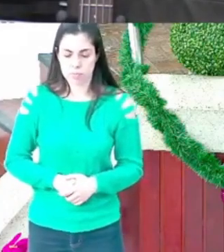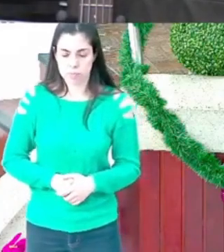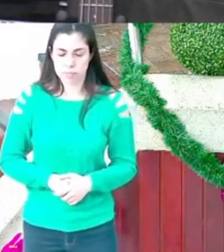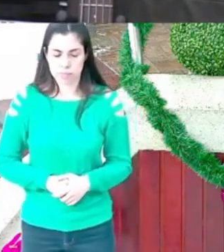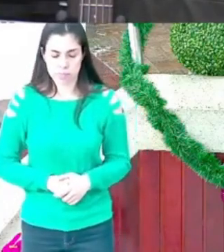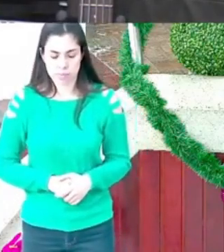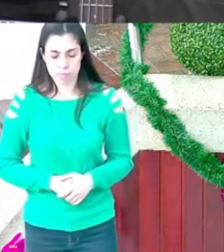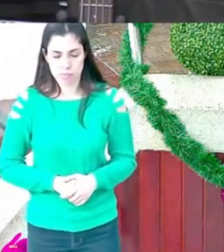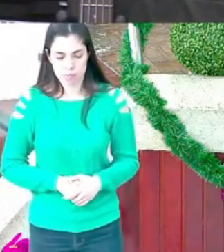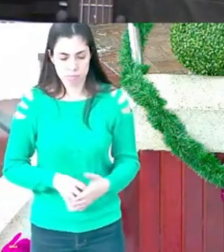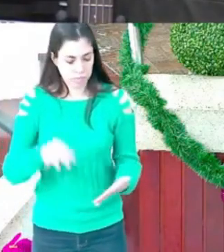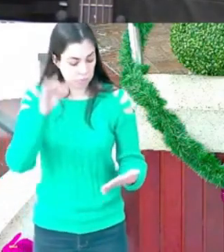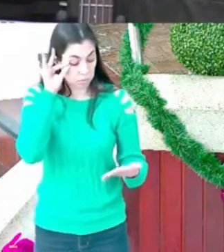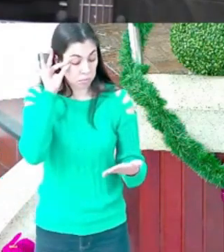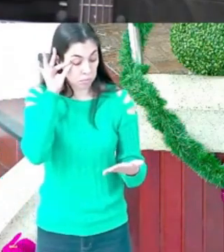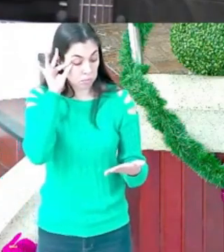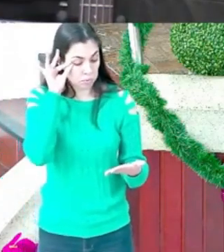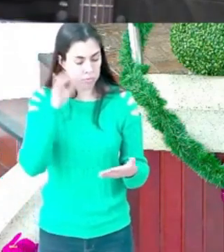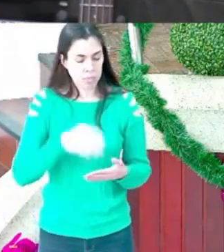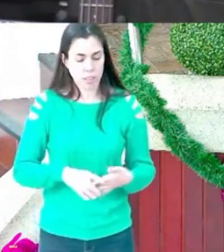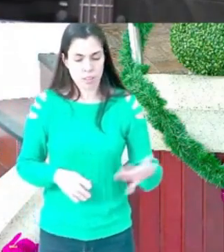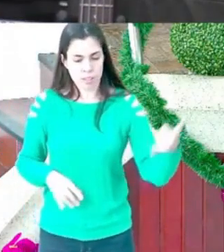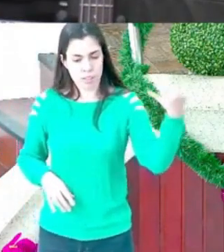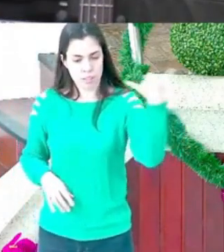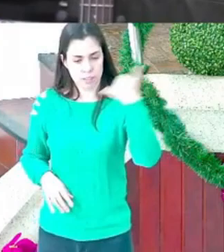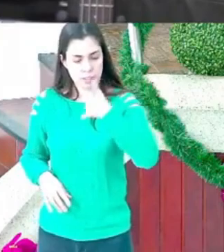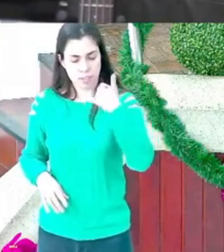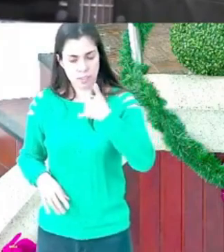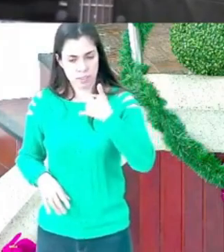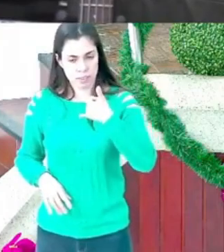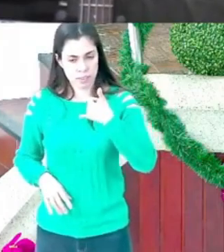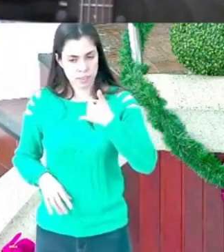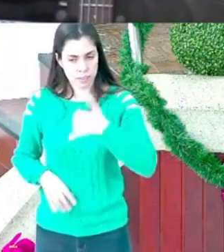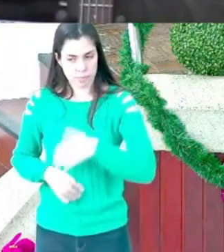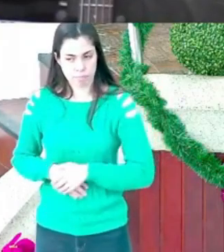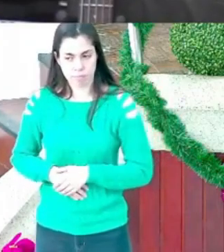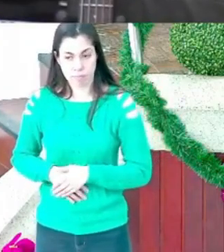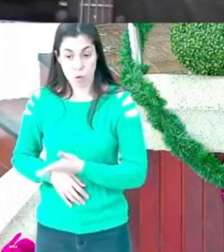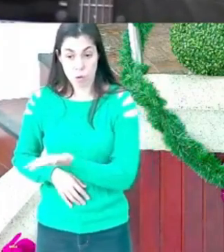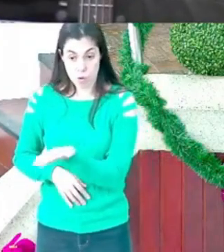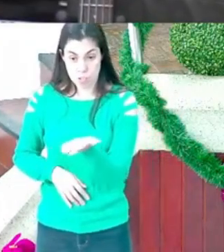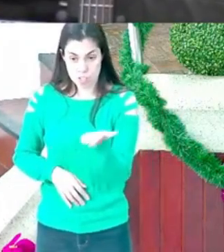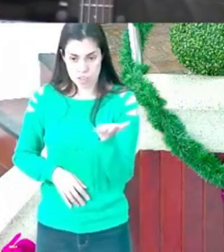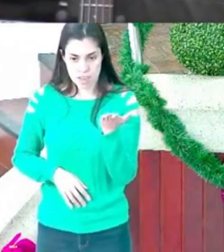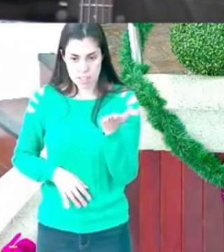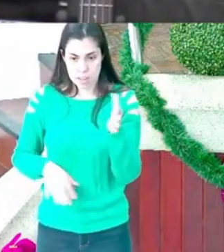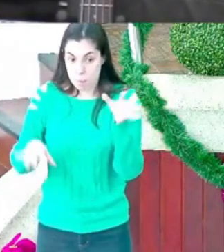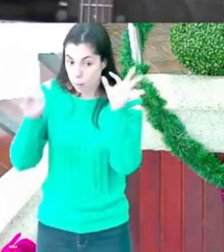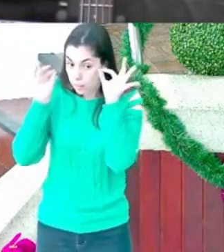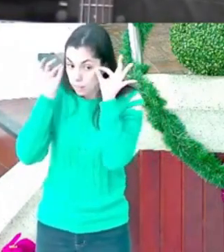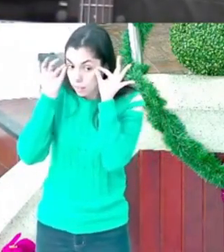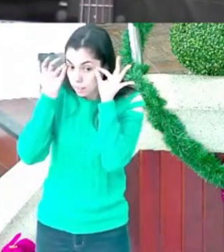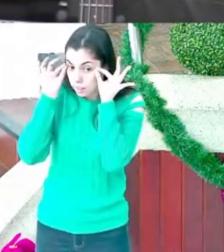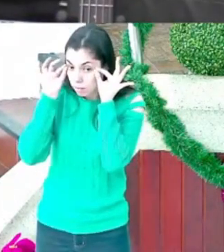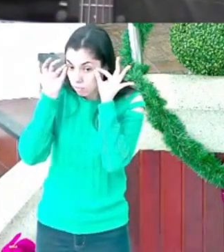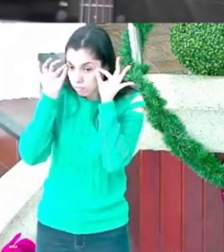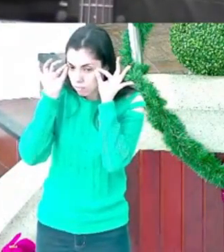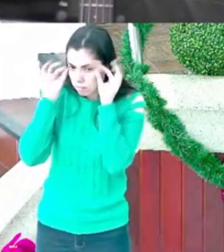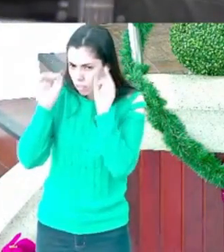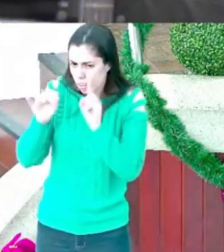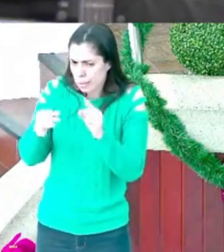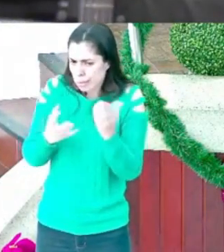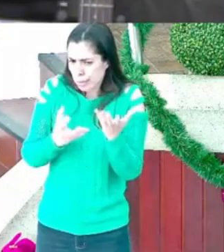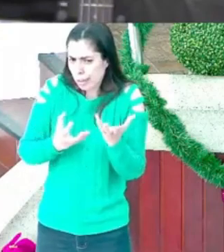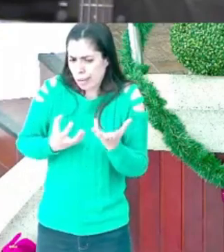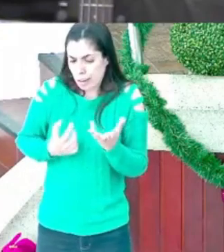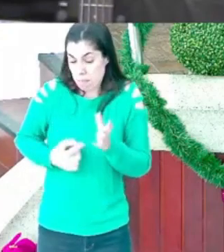nossa exposição nesta manhã. Diz assim a palavra de Deus: guardai-vos de exercer a vossa justiça diante dos